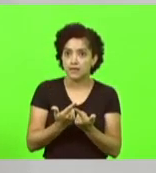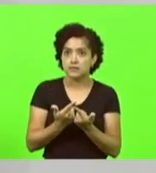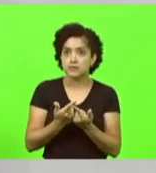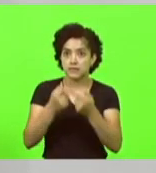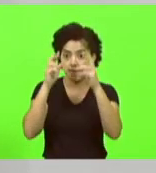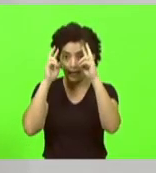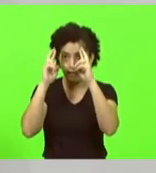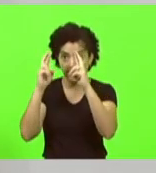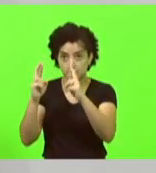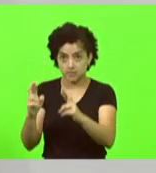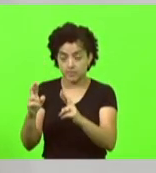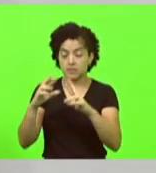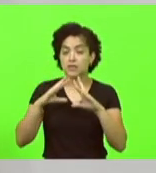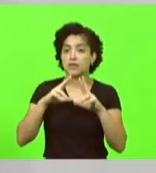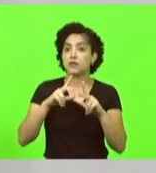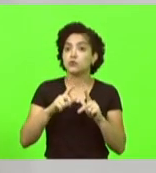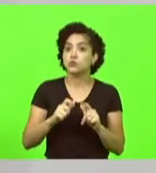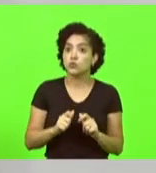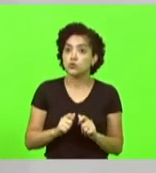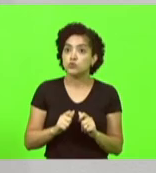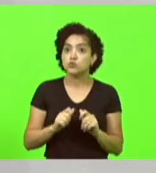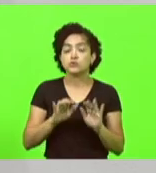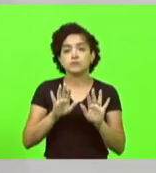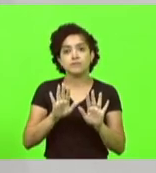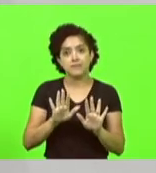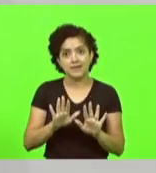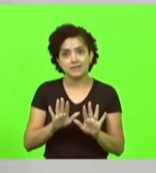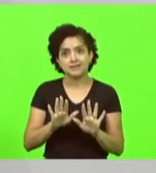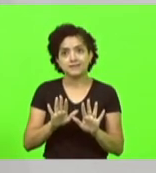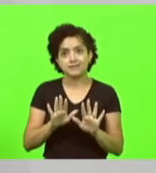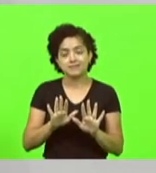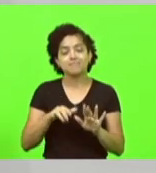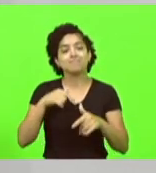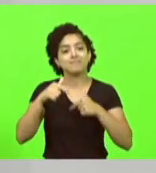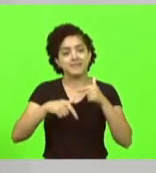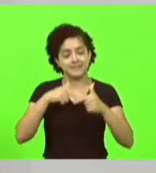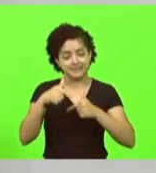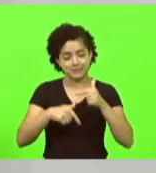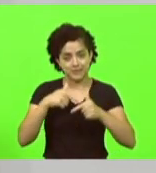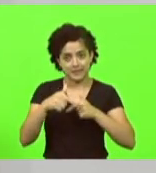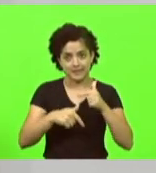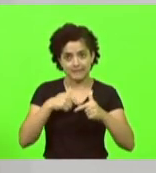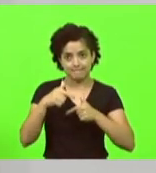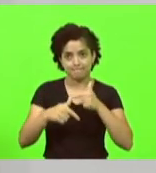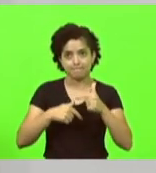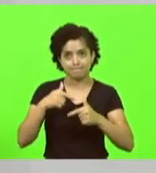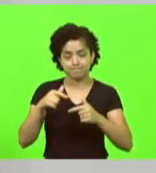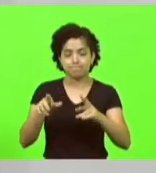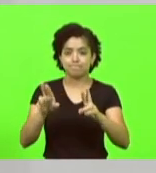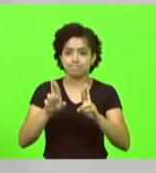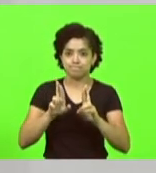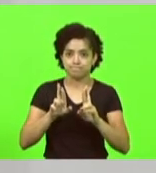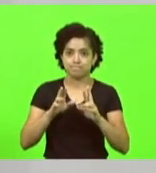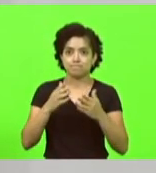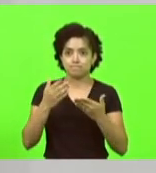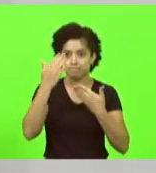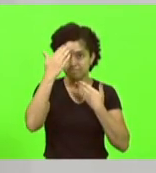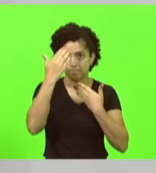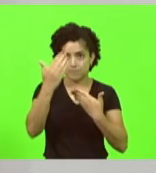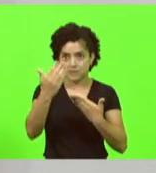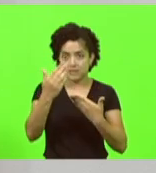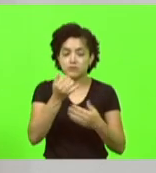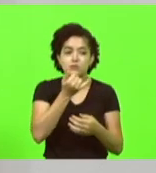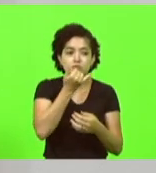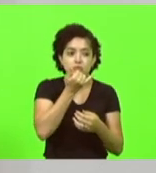respeitará a todos, mas também vai trabalhar para ser respeitado. Muito obrigado. Desculpem